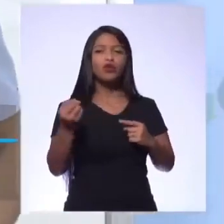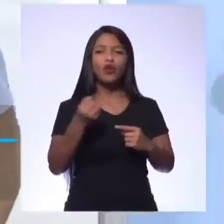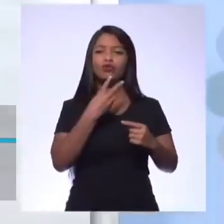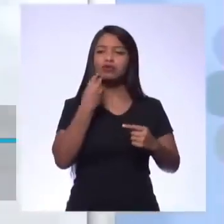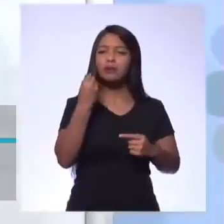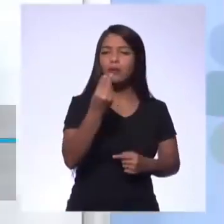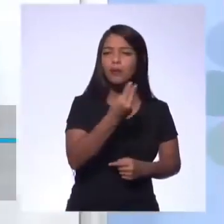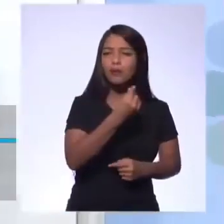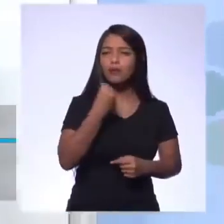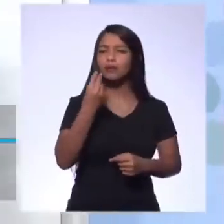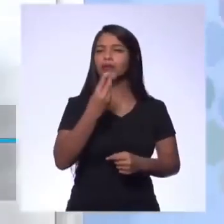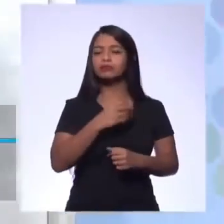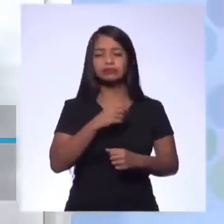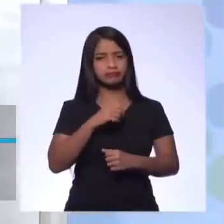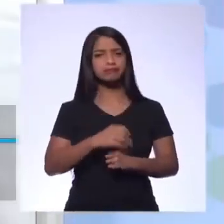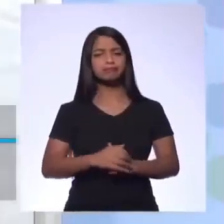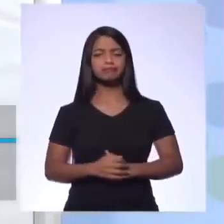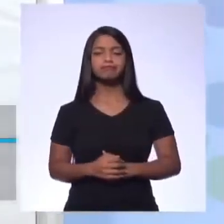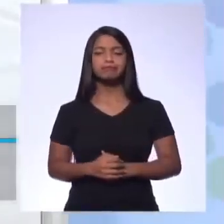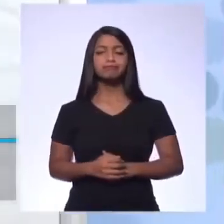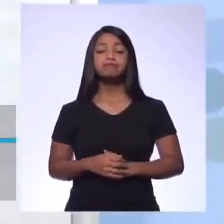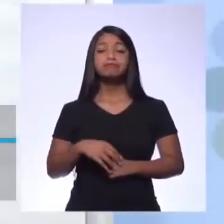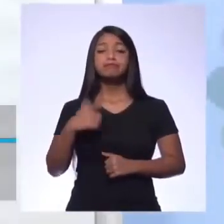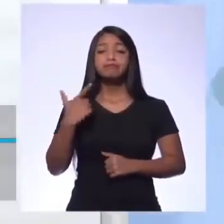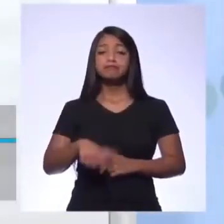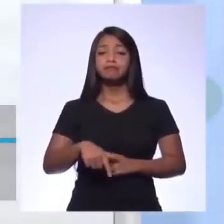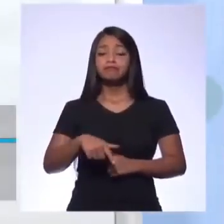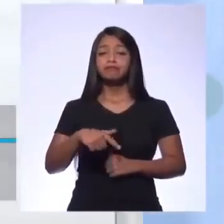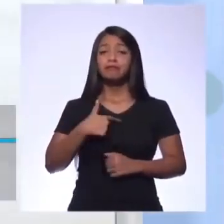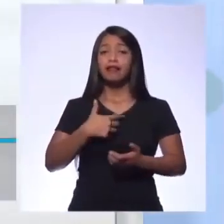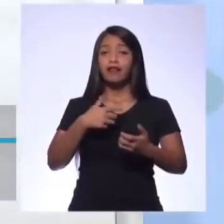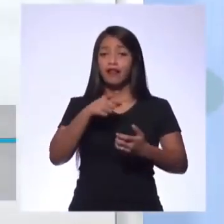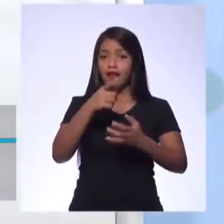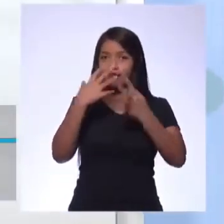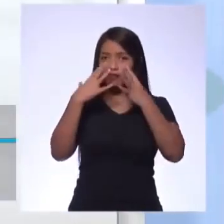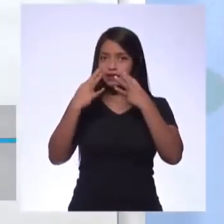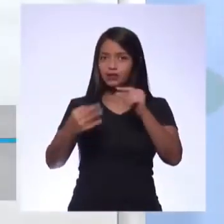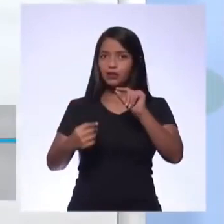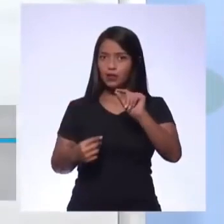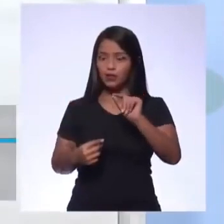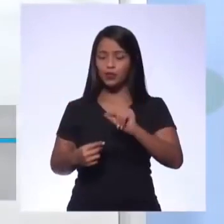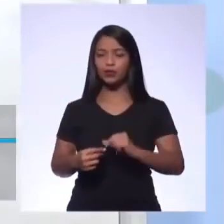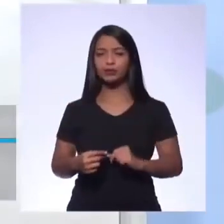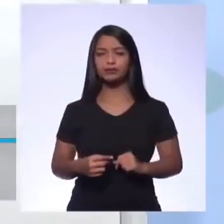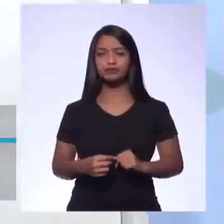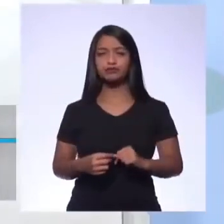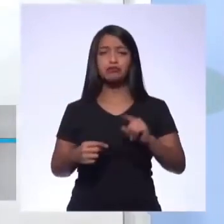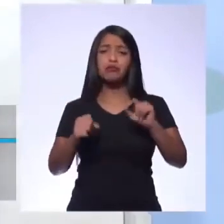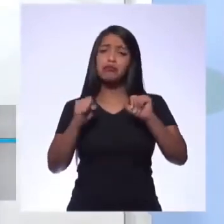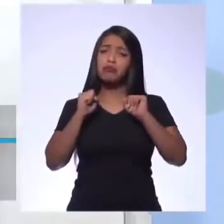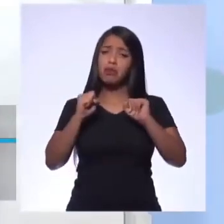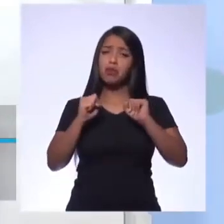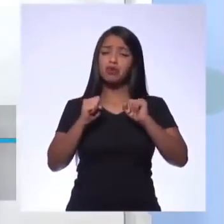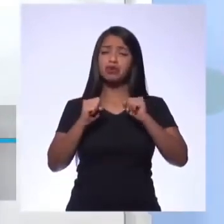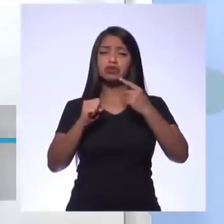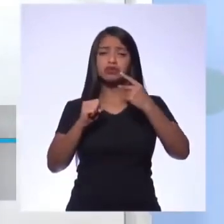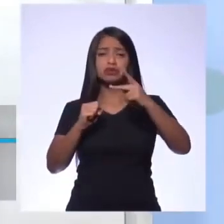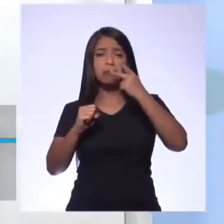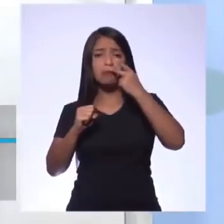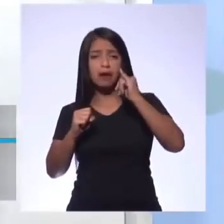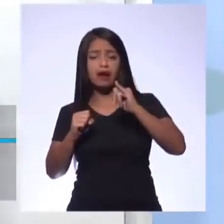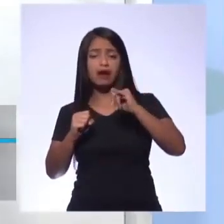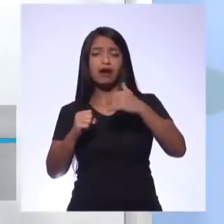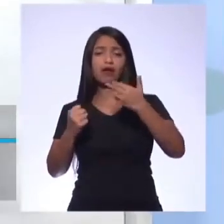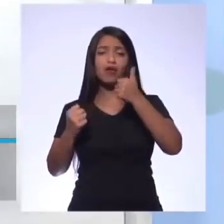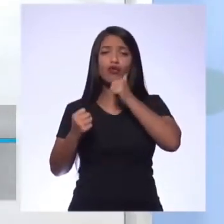queria até te chamar a atenção de uma coisa, que é assim, você pode perguntar isso para o seu pai, talvez, para sua avó e tal, para o pessoal